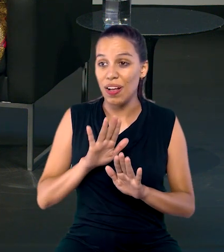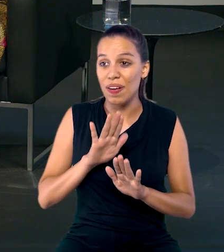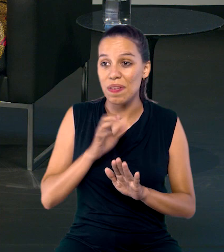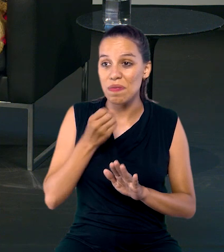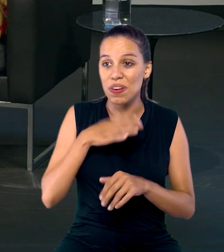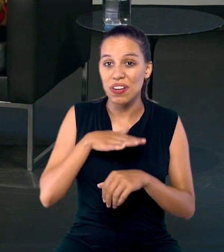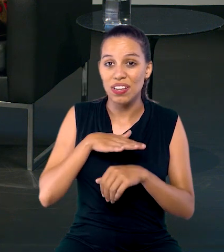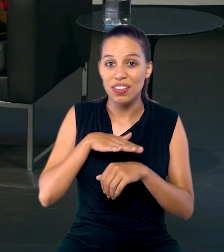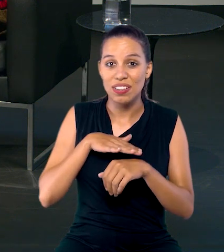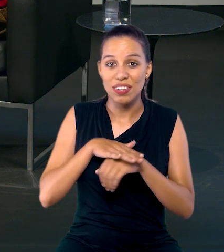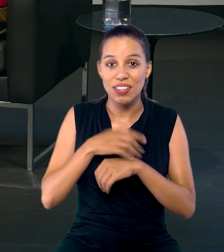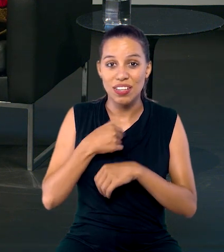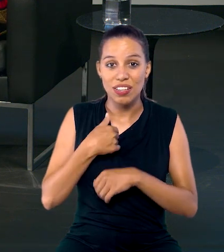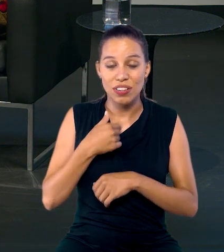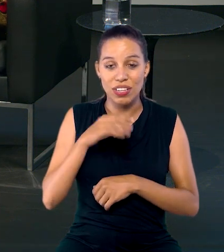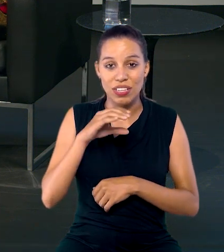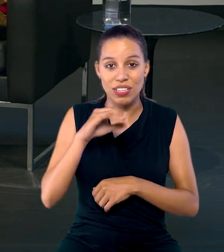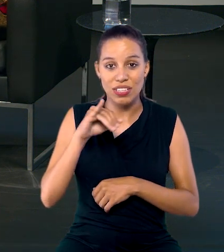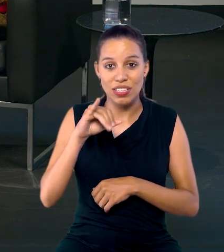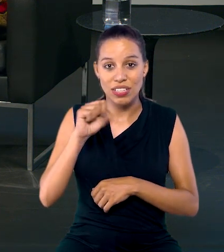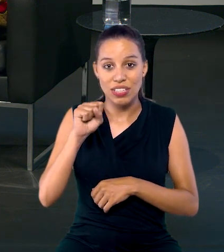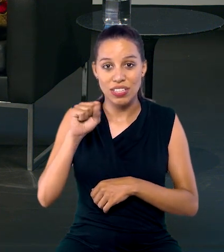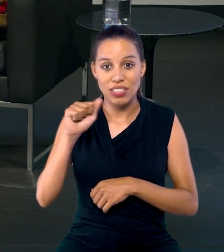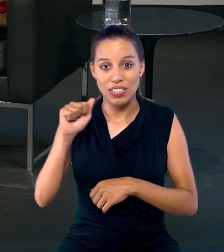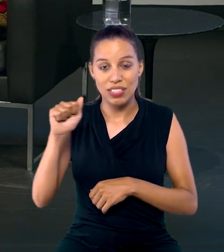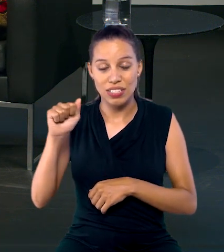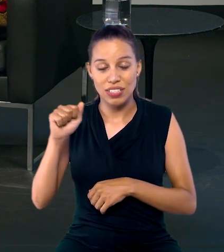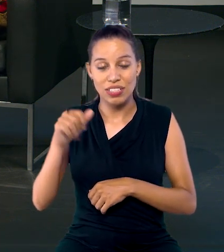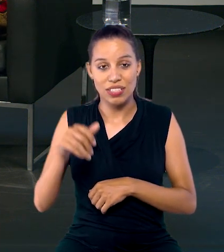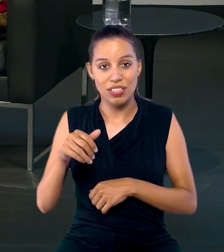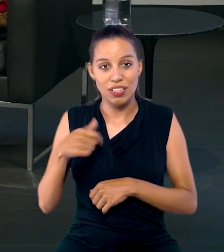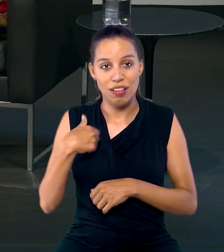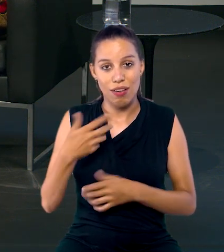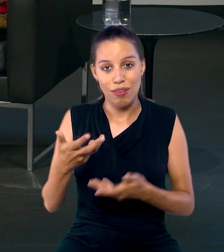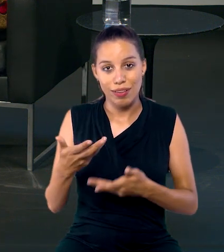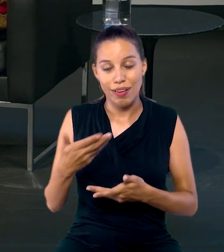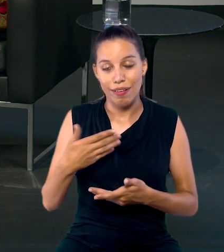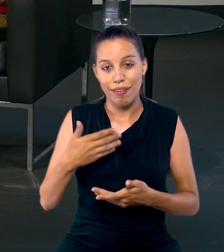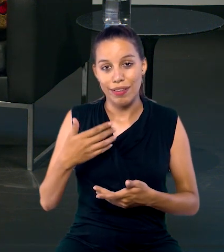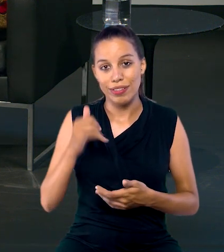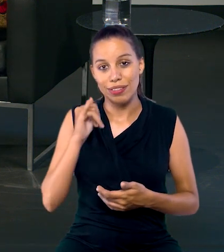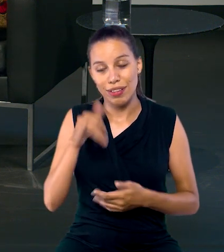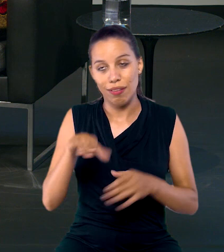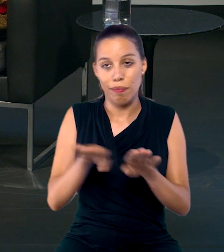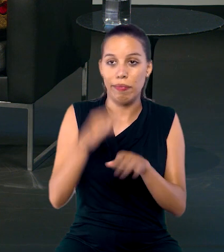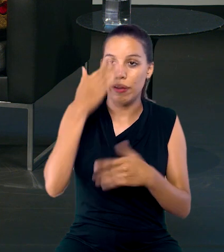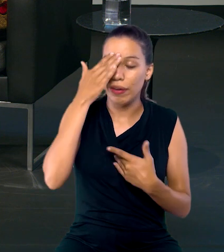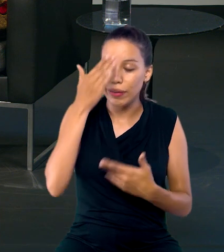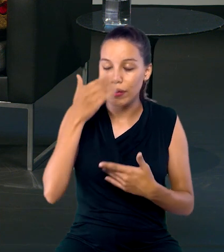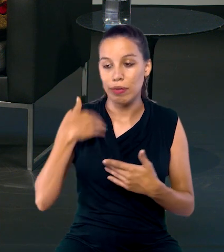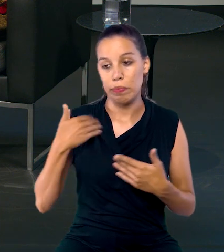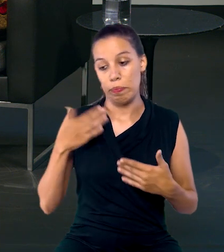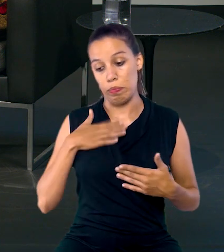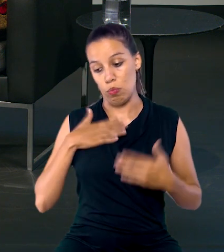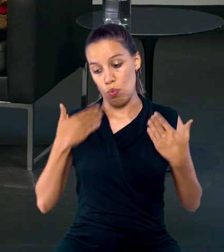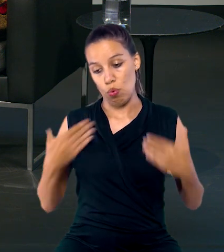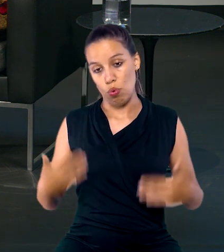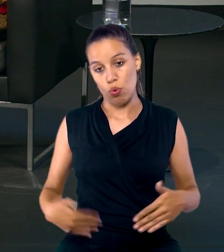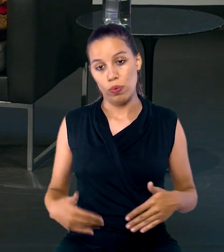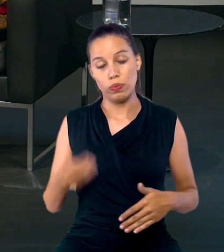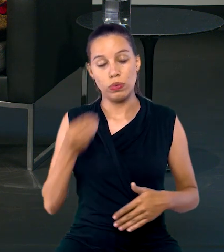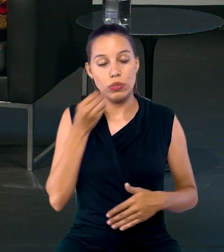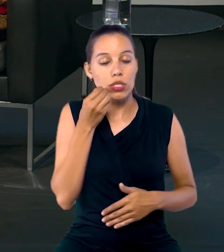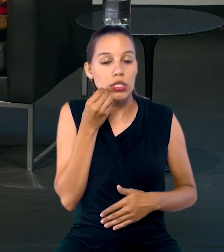Olá, eu sou a Cissa Castro. Primeiro, eu queria dizer e agradecer que poucas vezes o meu